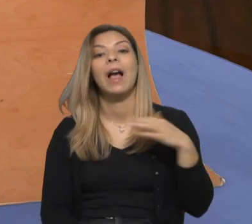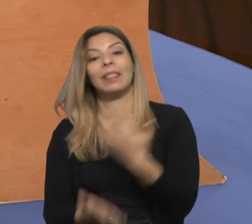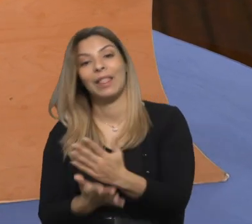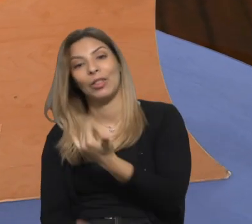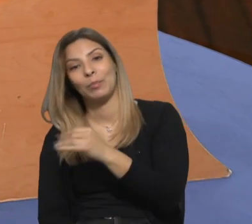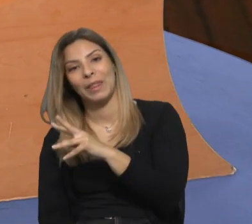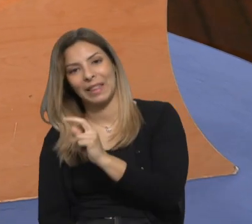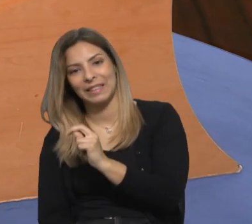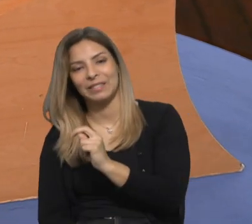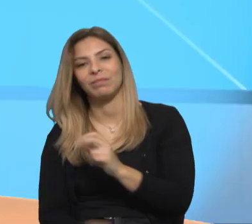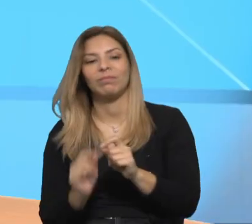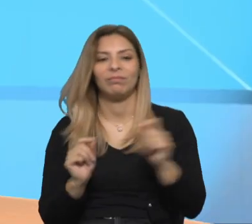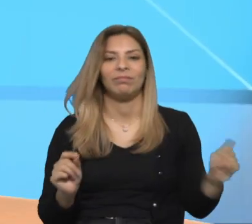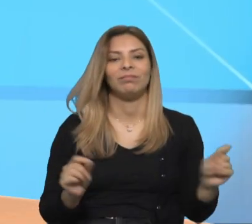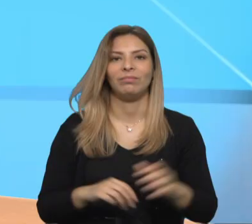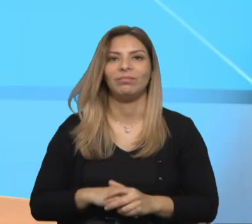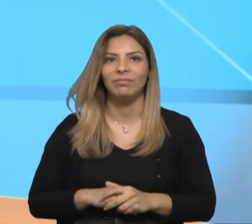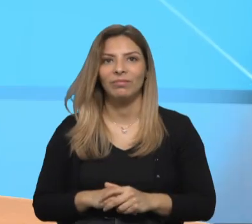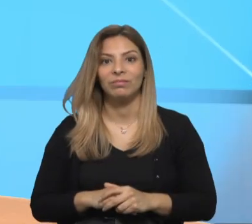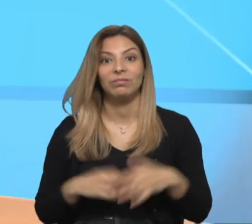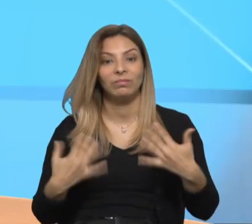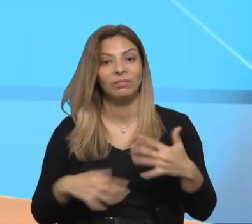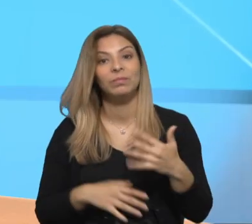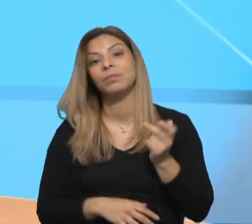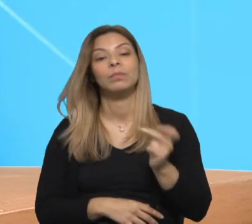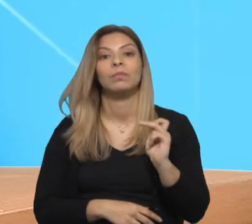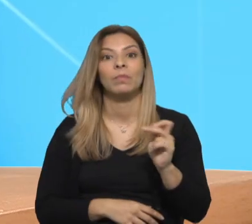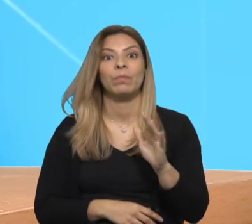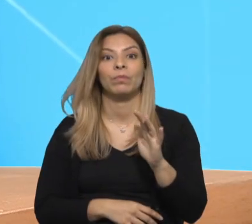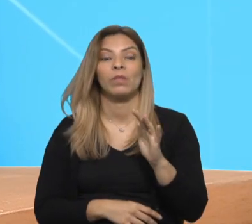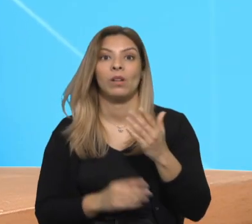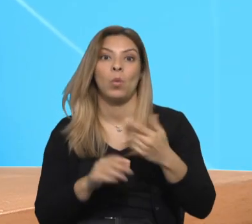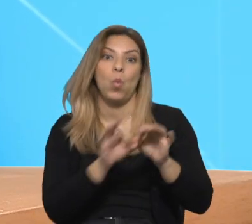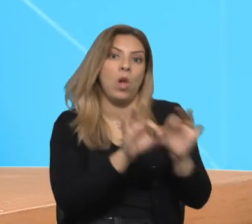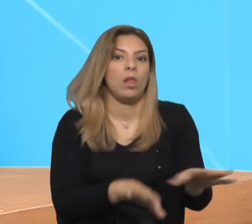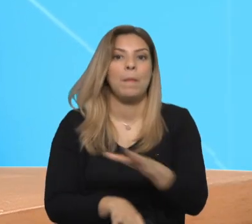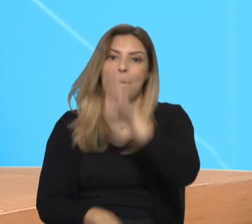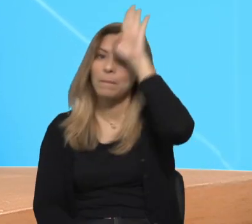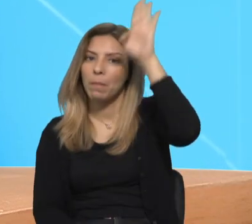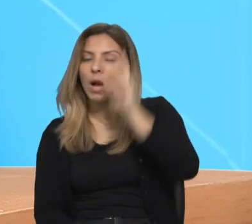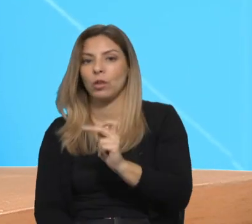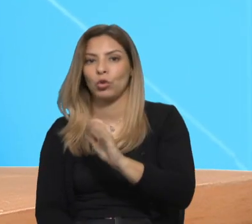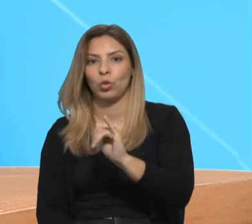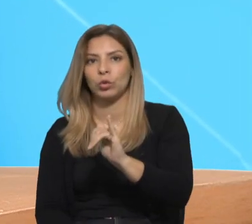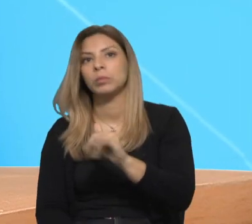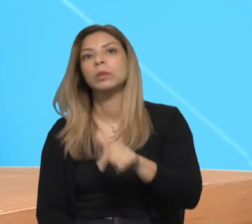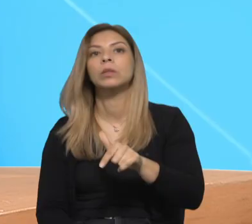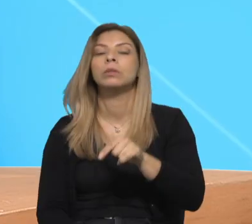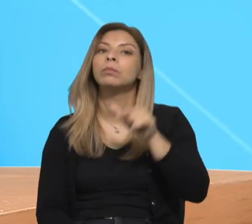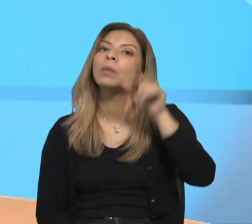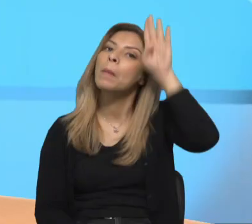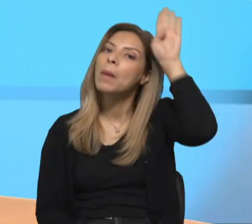faz este ano 12 anos. Tantos anos como o Papa Francisco esteve. Foi no ano, eu nunca me esqueço, foi no ano em que o Papa Francisco foi